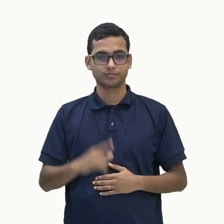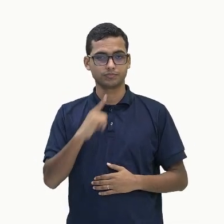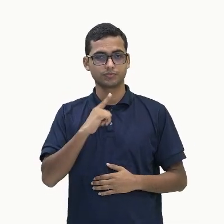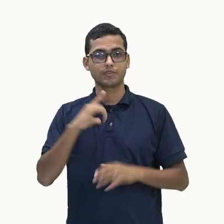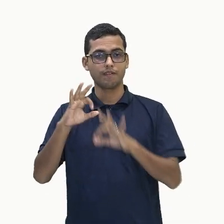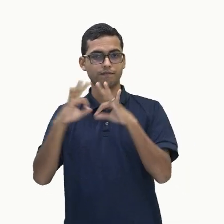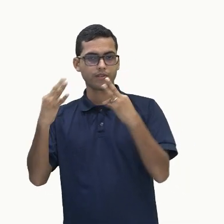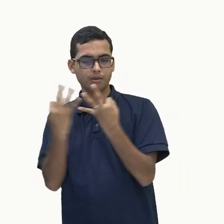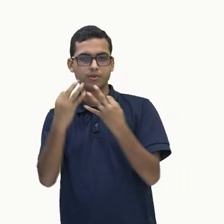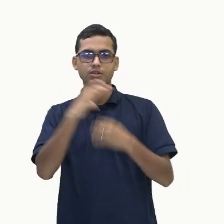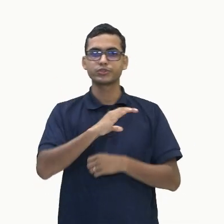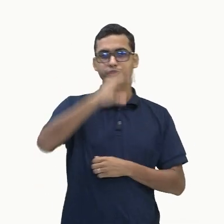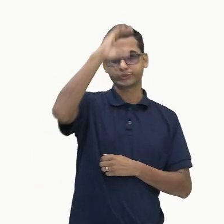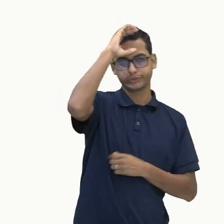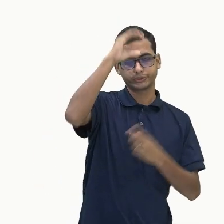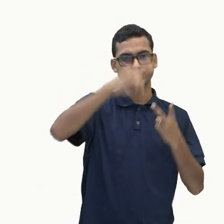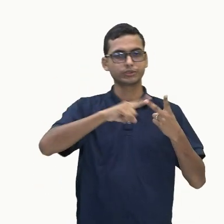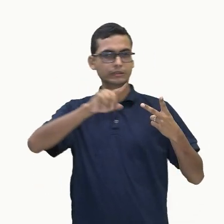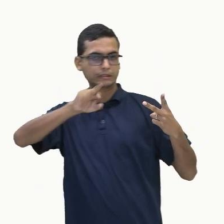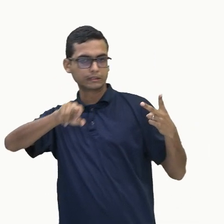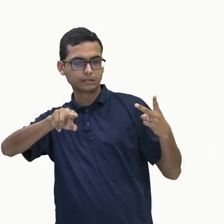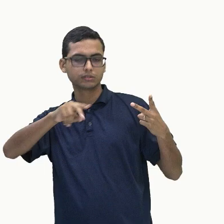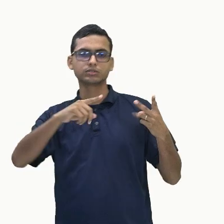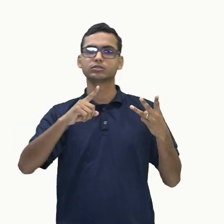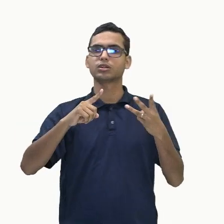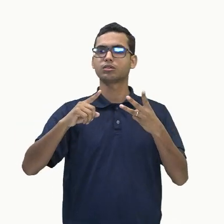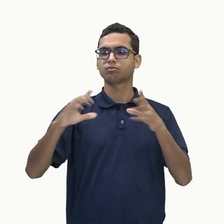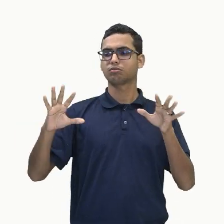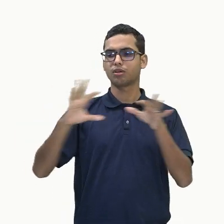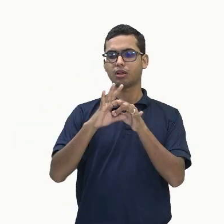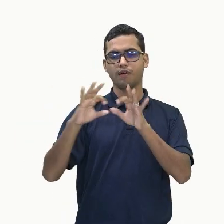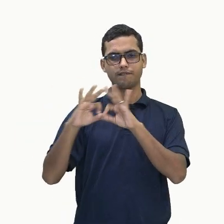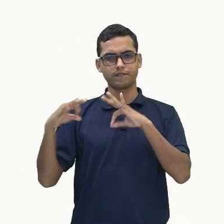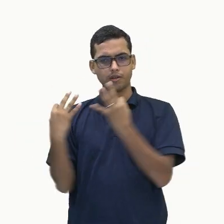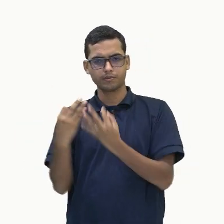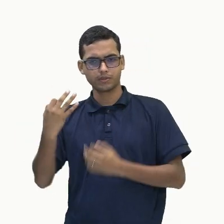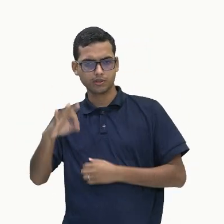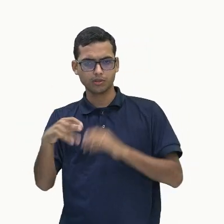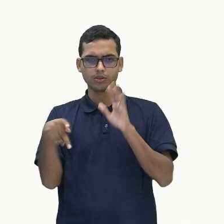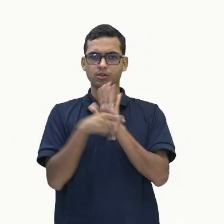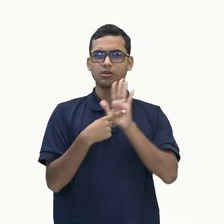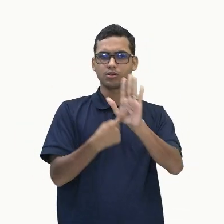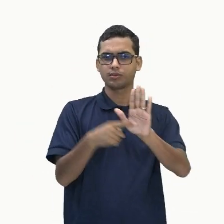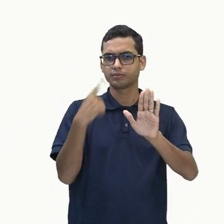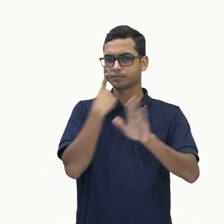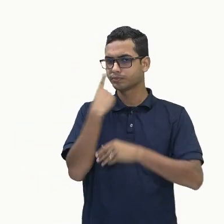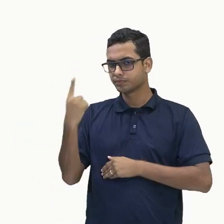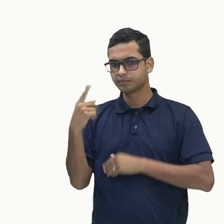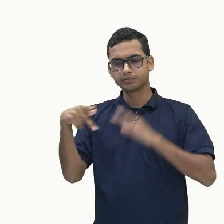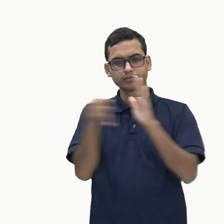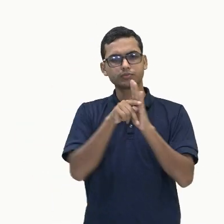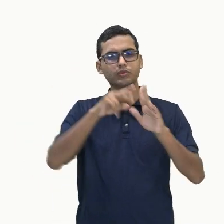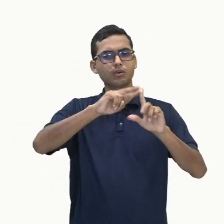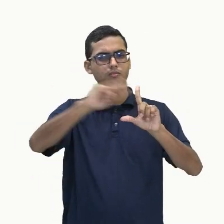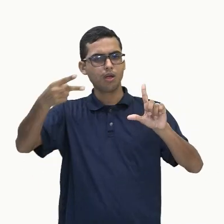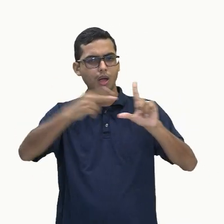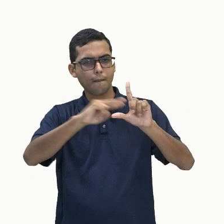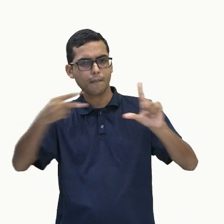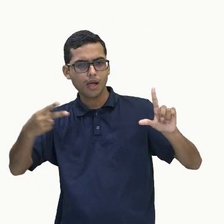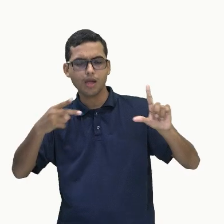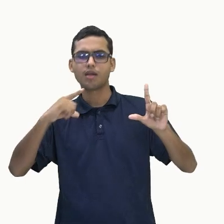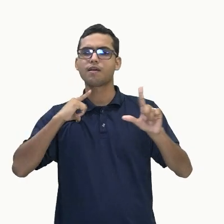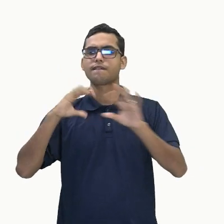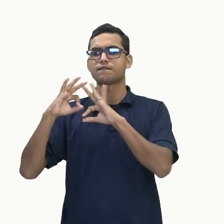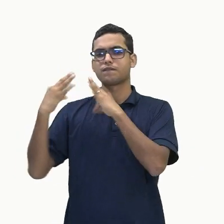é tio, quem é irmão, ou seja, os laços familiares. Então, o heredograma é uma ferramenta essencial para investigar padrões de herança, sejam